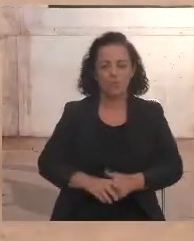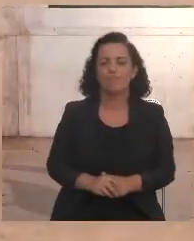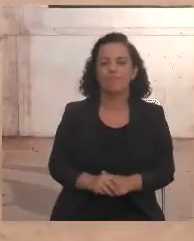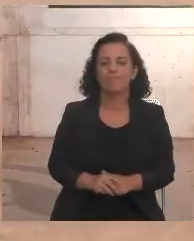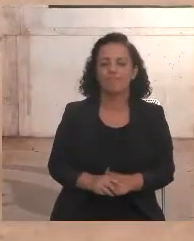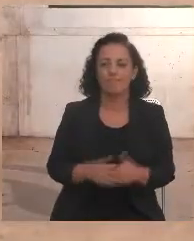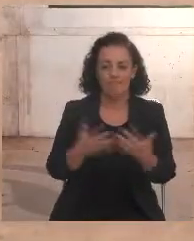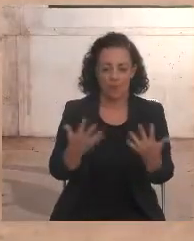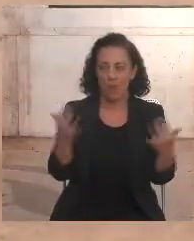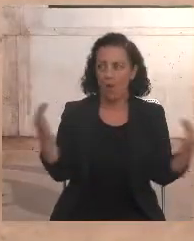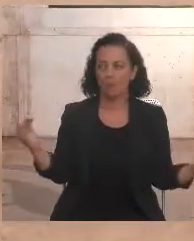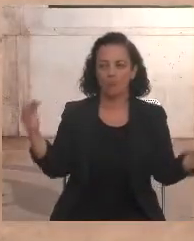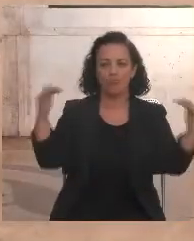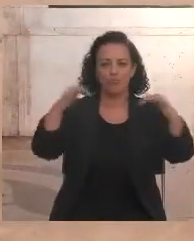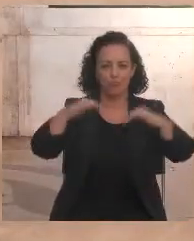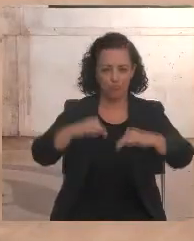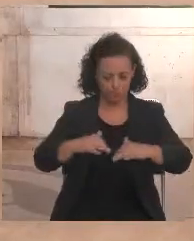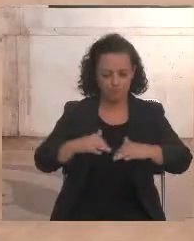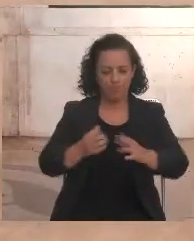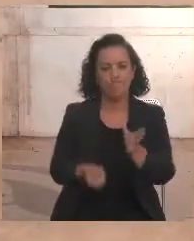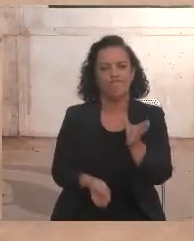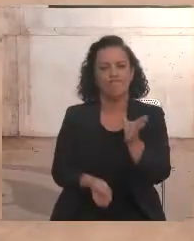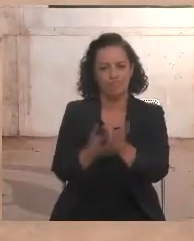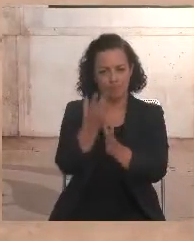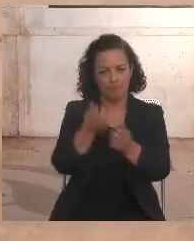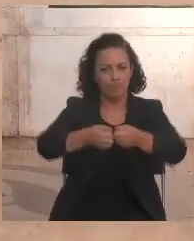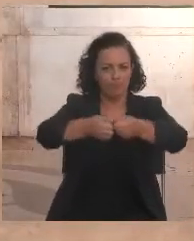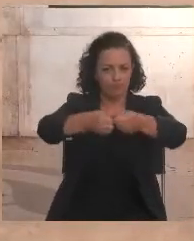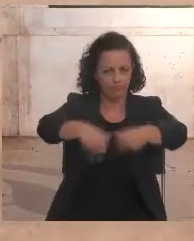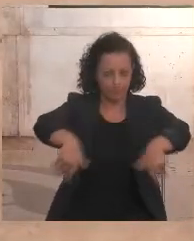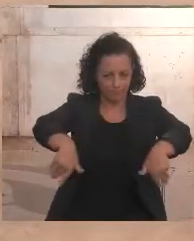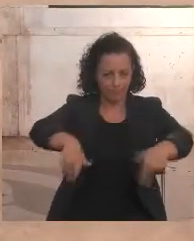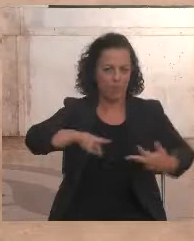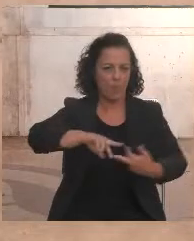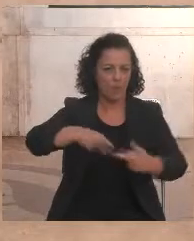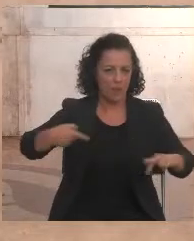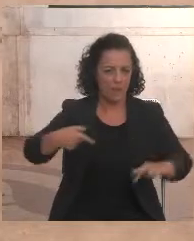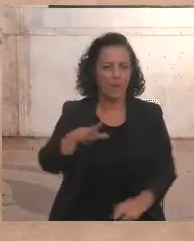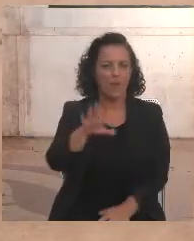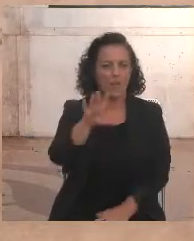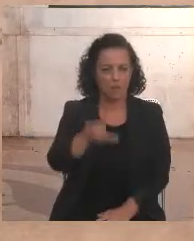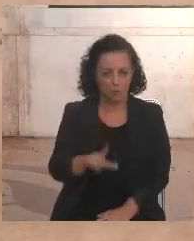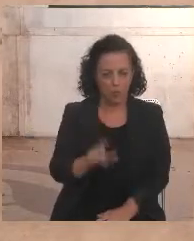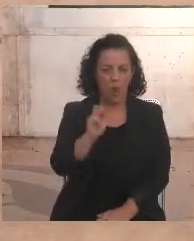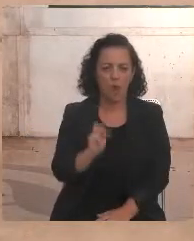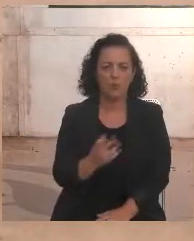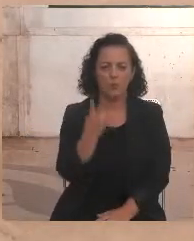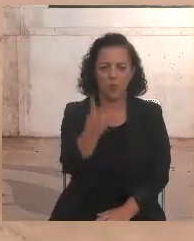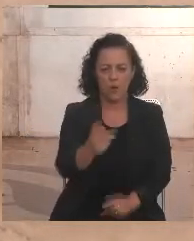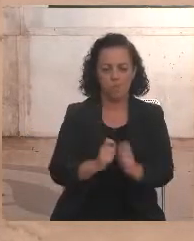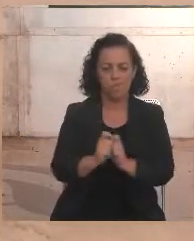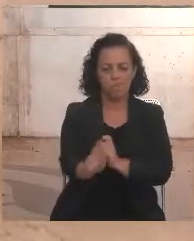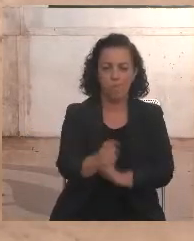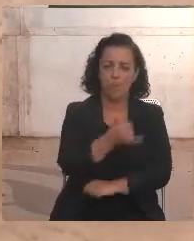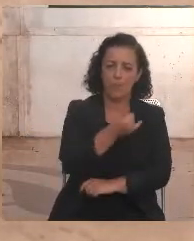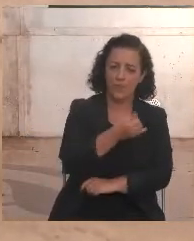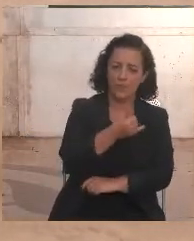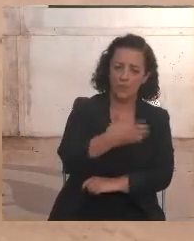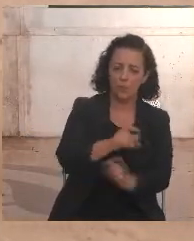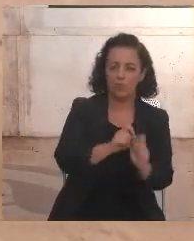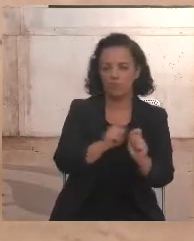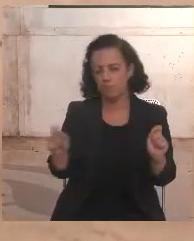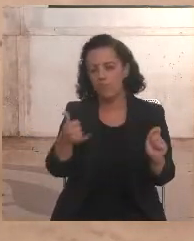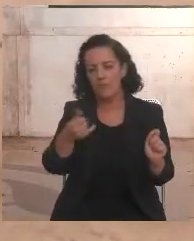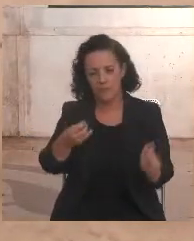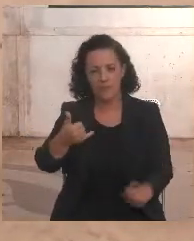Estamos aqui reunidos para proceder à instalação dos órgãos do município de Lisboa para o quadriênio